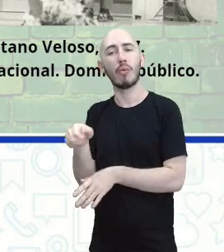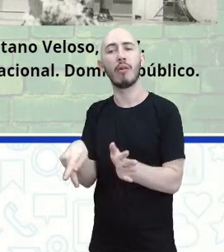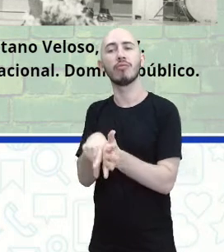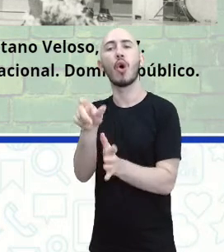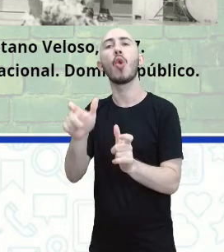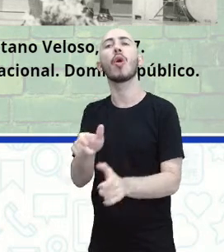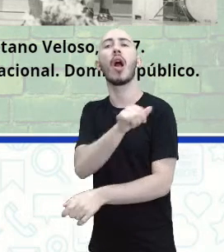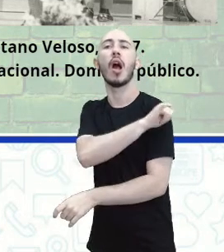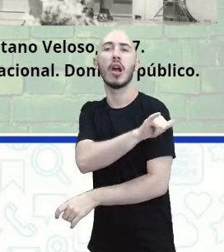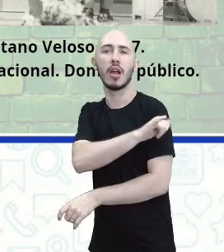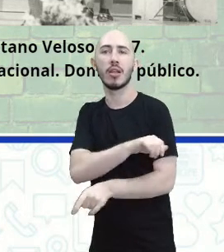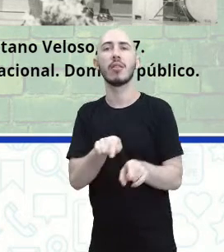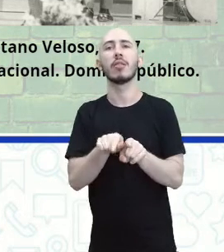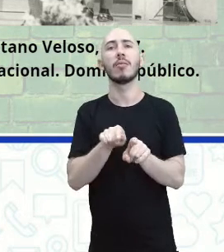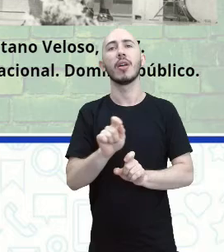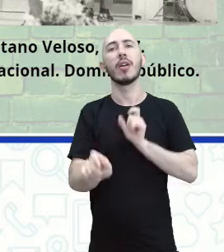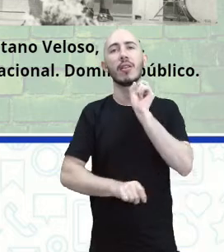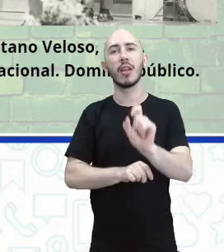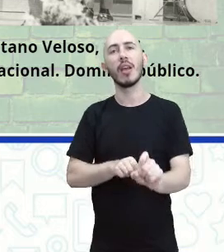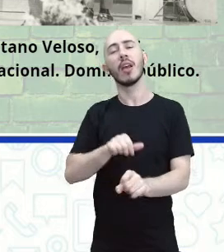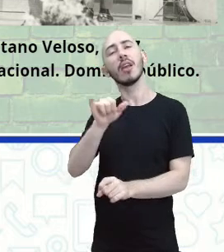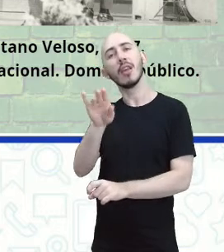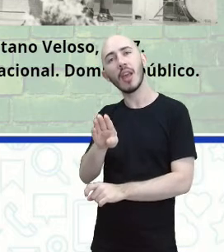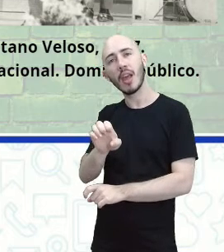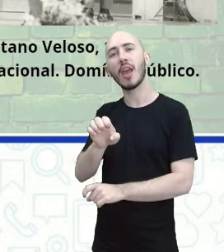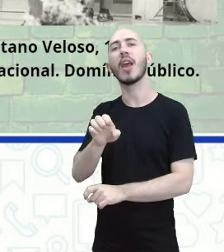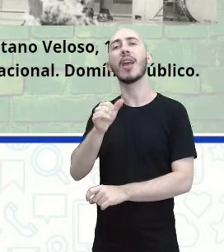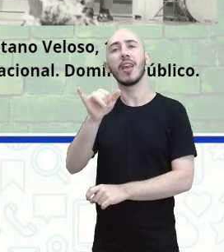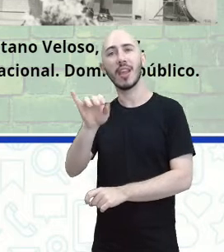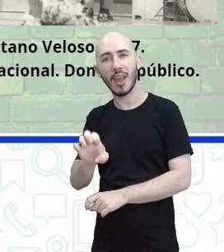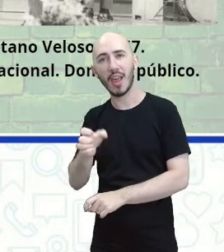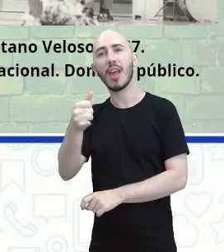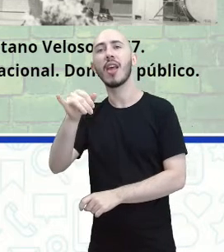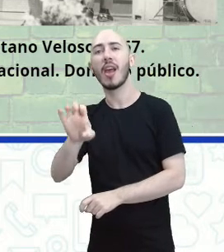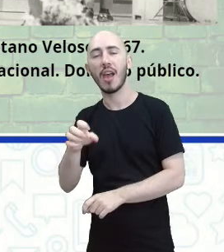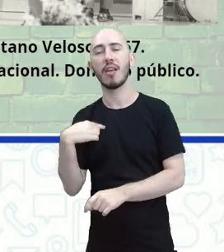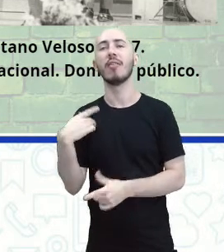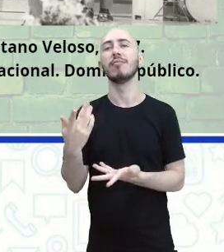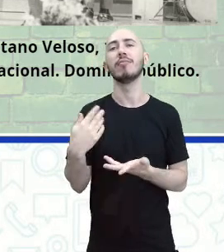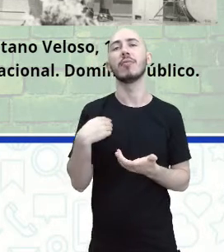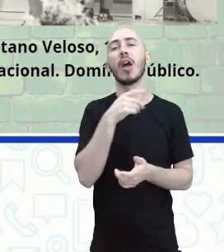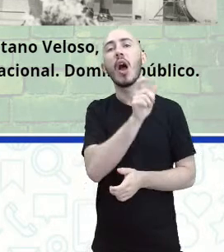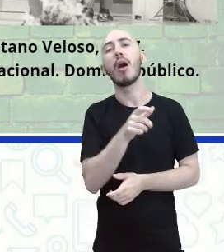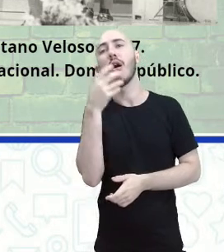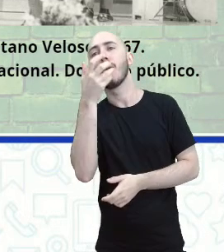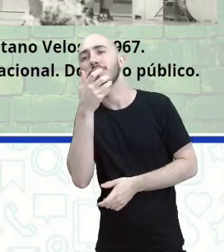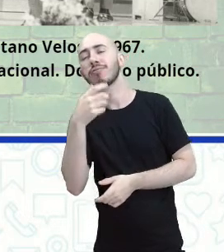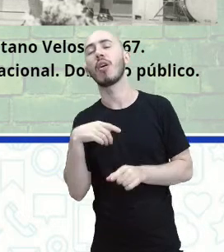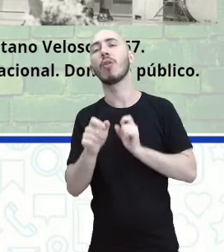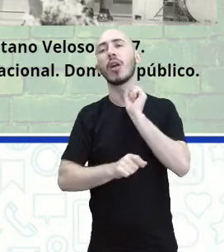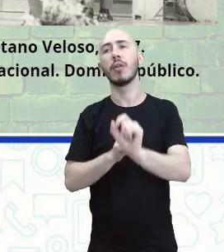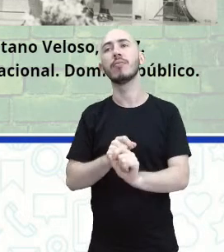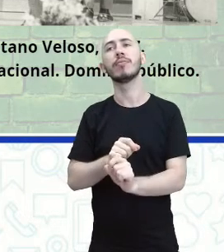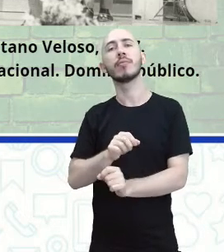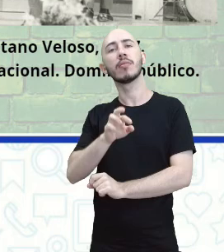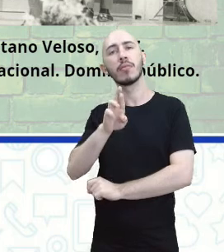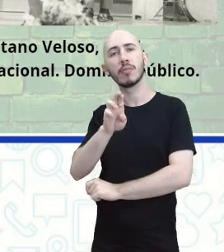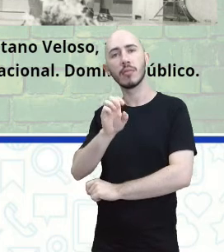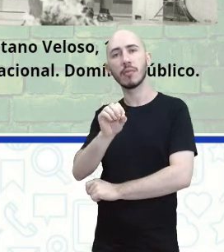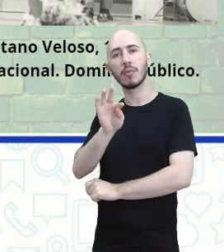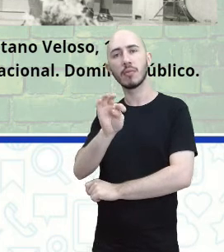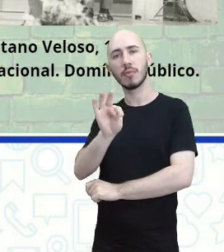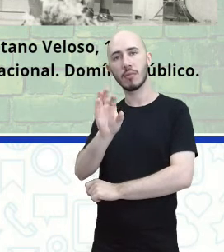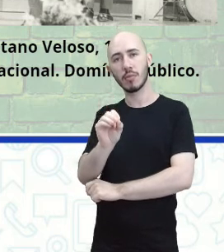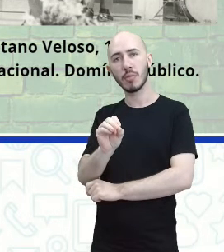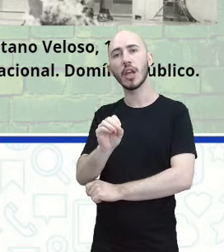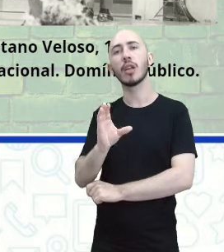então o Iê, né, que apresentava como para os músicos com Roberto Carlos, que era basicamente uma adaptação da música